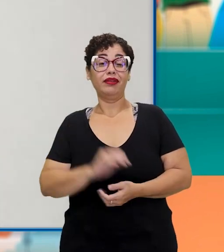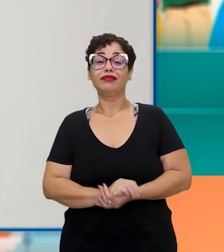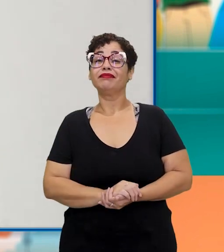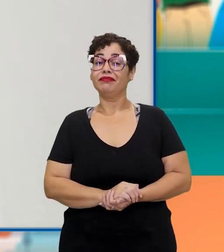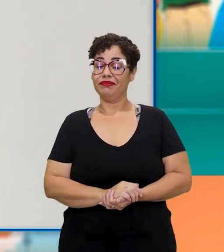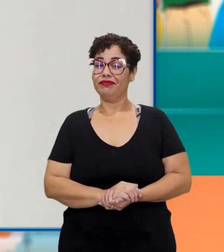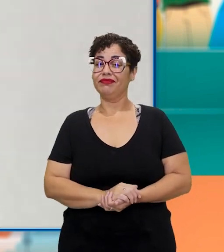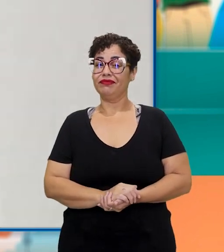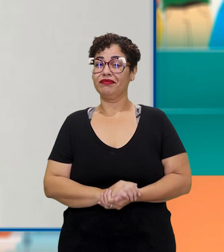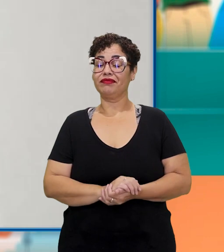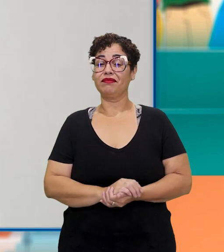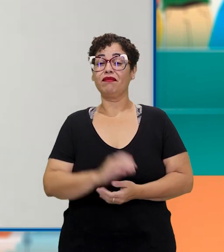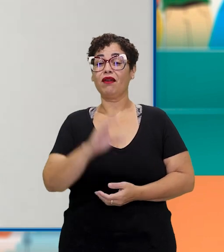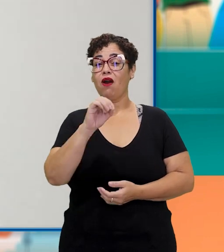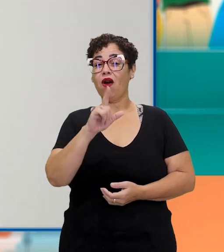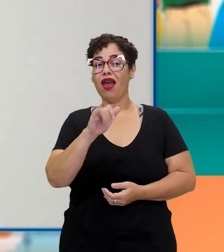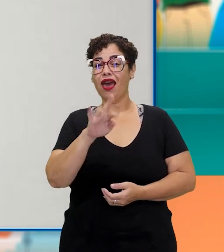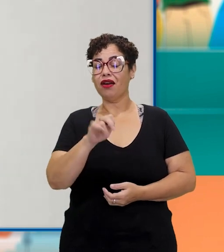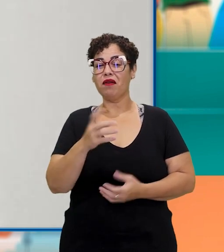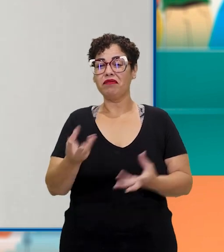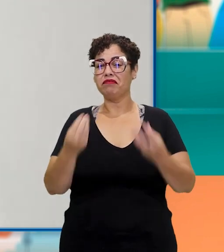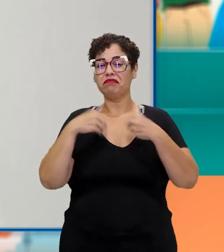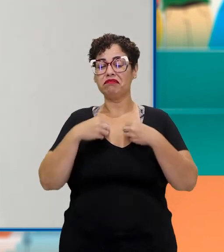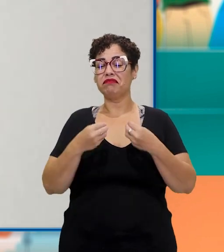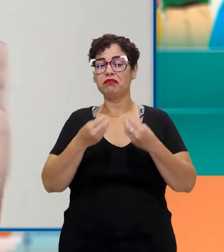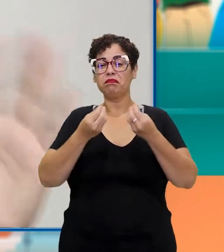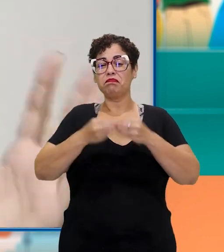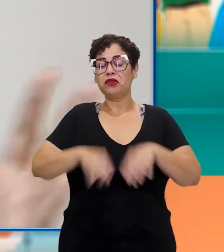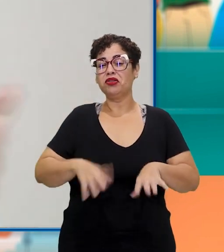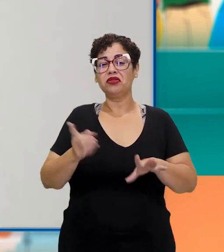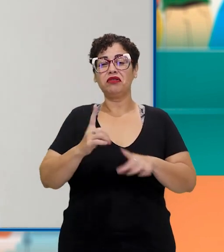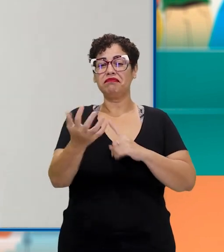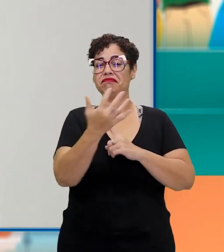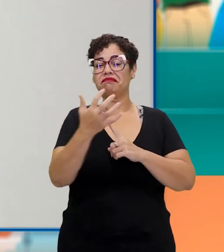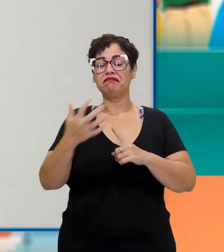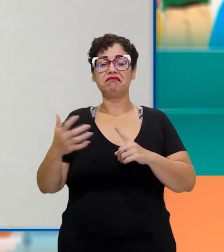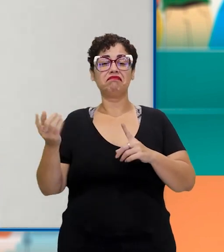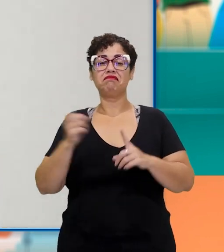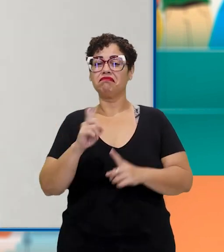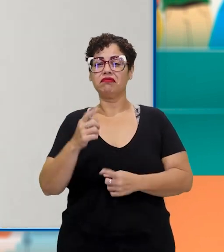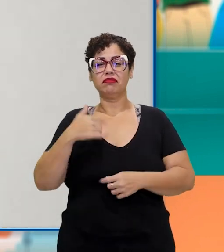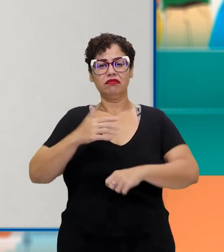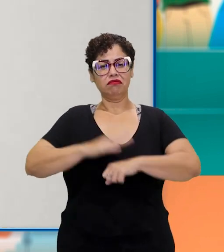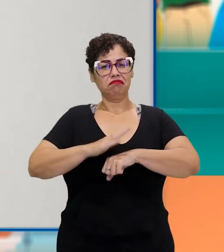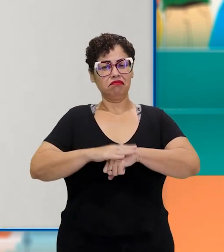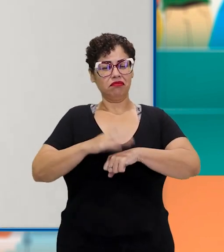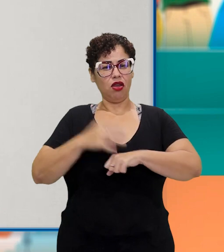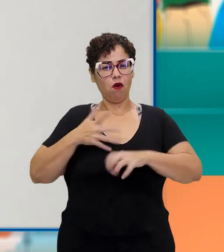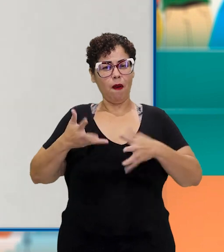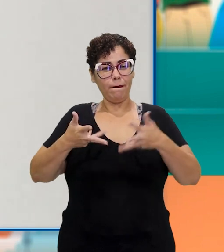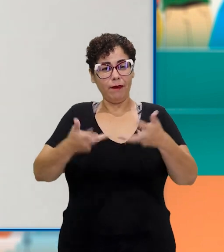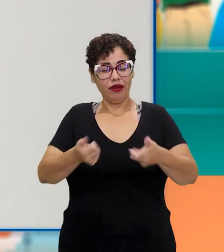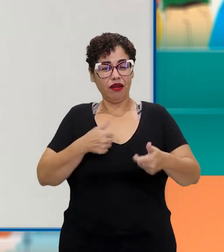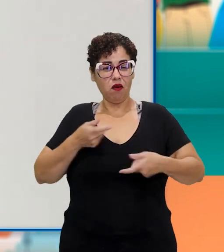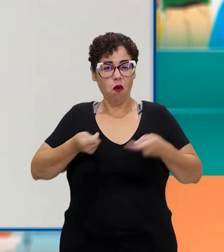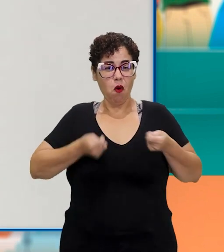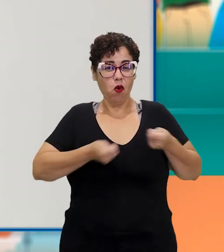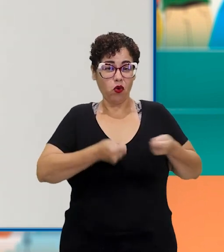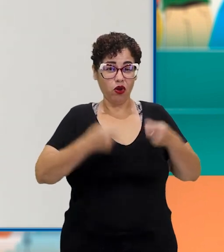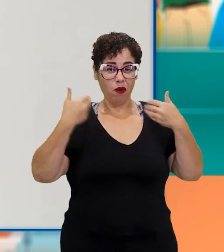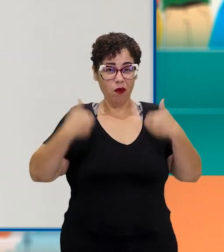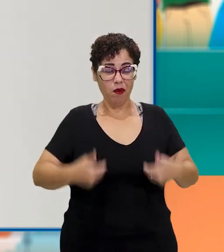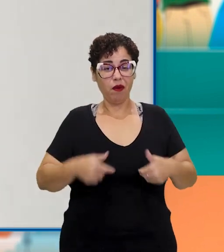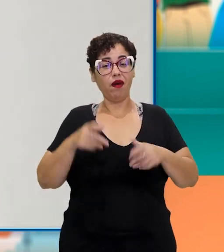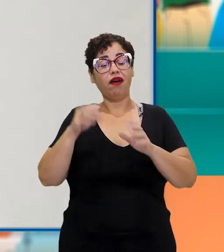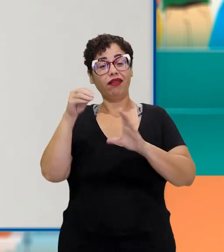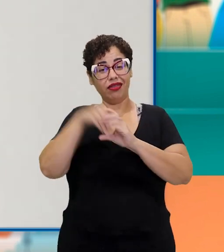pensamento. O temperamento colérico, ele não se afeta tanto pelo mundo externo. A autogestão, que é uma habilidade